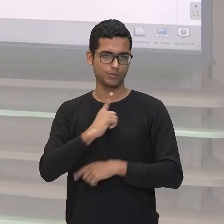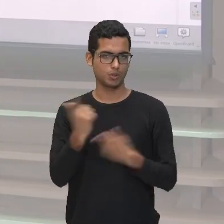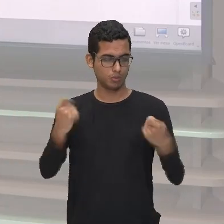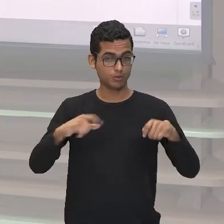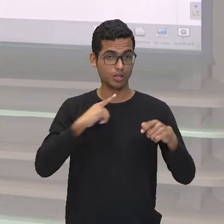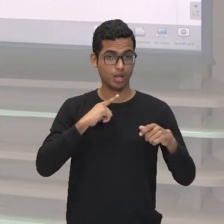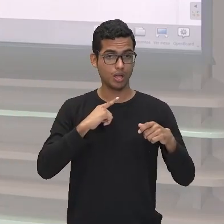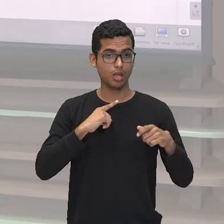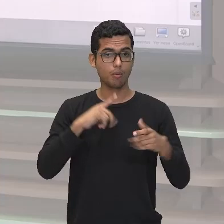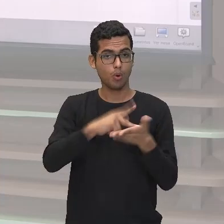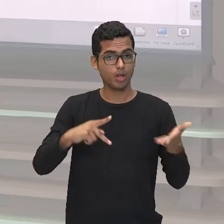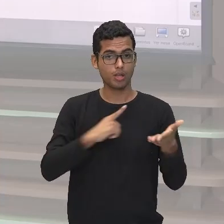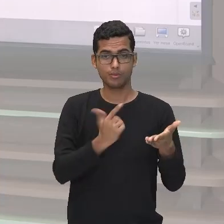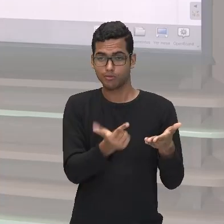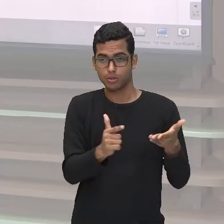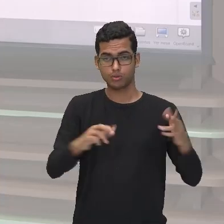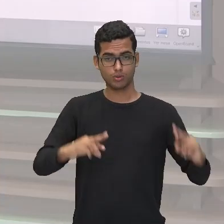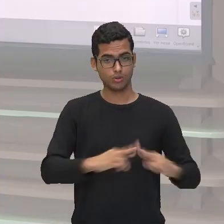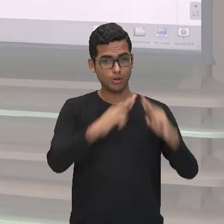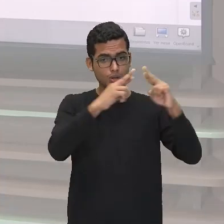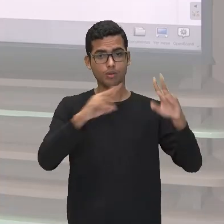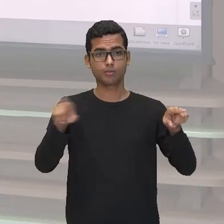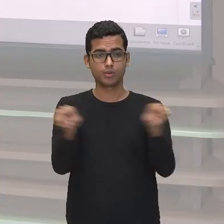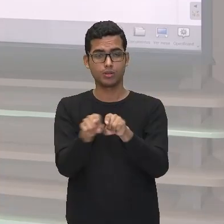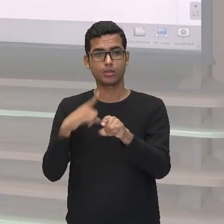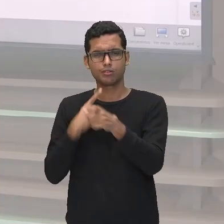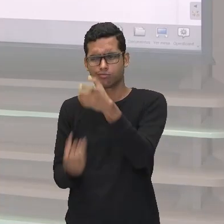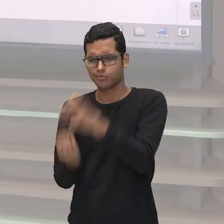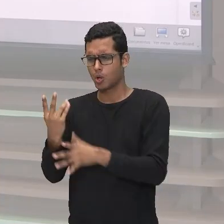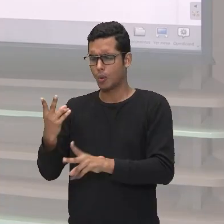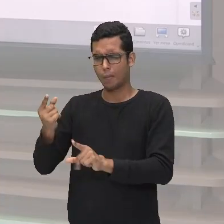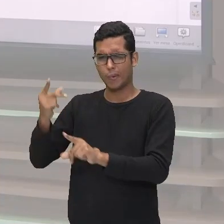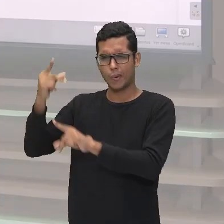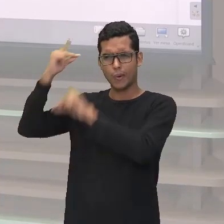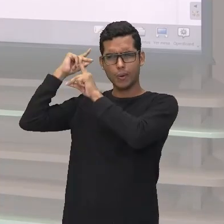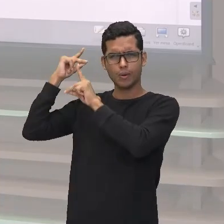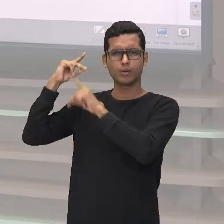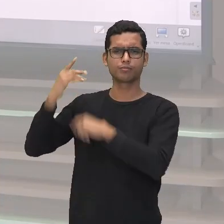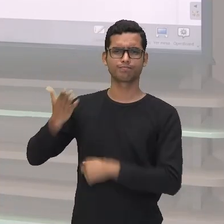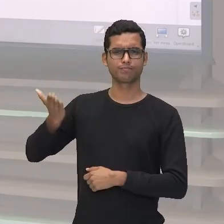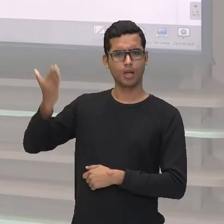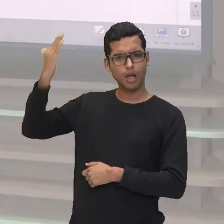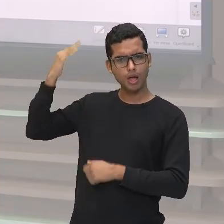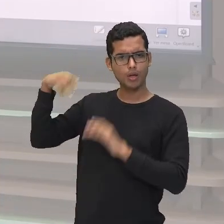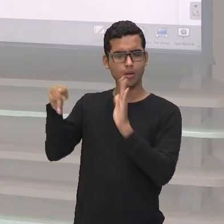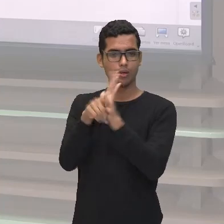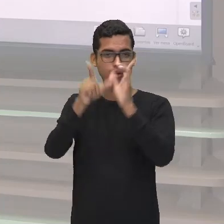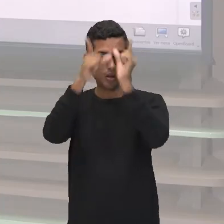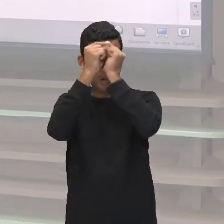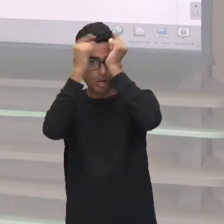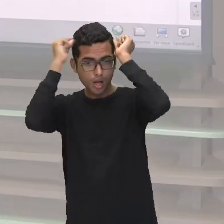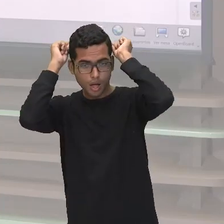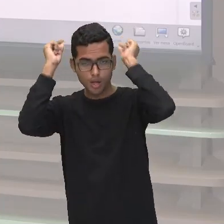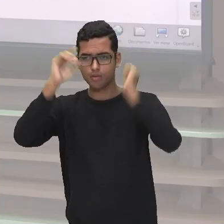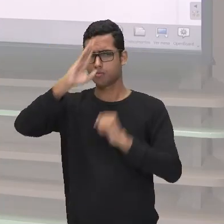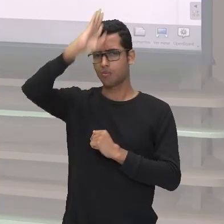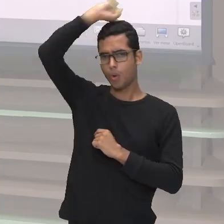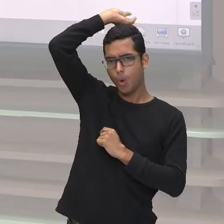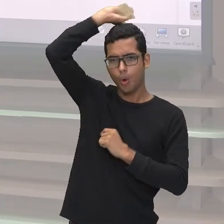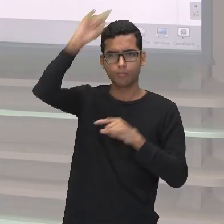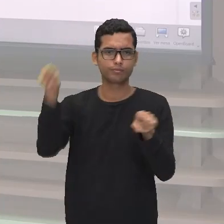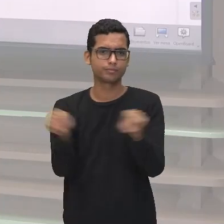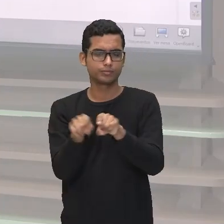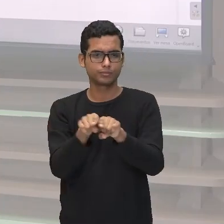sem rima, certo? Eles têm uma origem muito antiga, lá nos tempos da Grécia e da Roma antiga, eram acompanhados